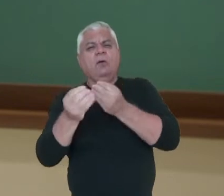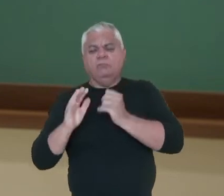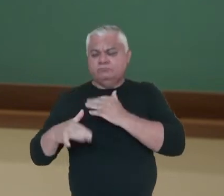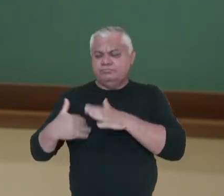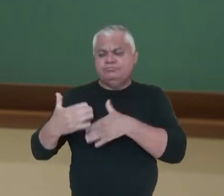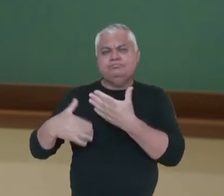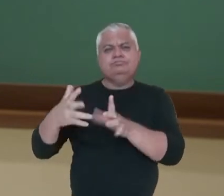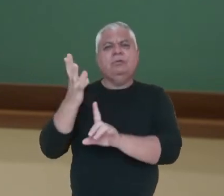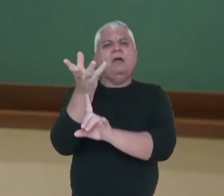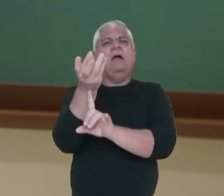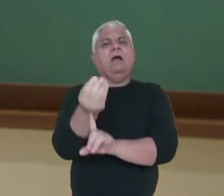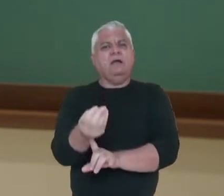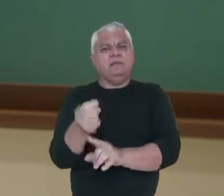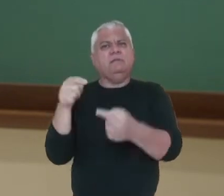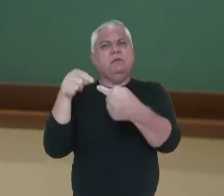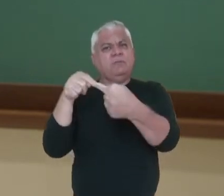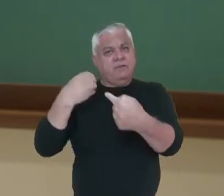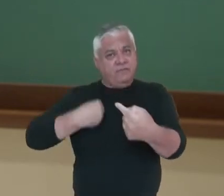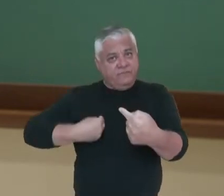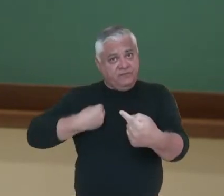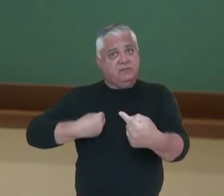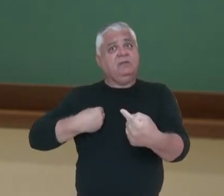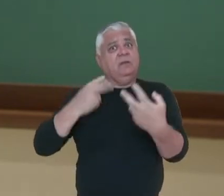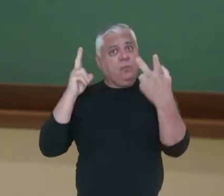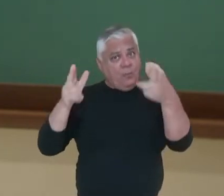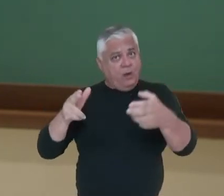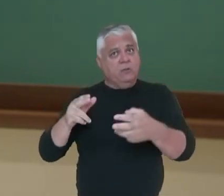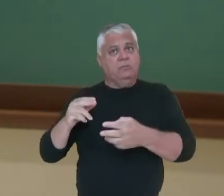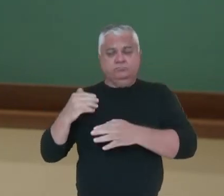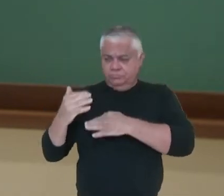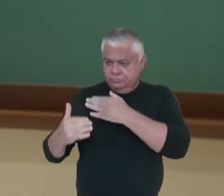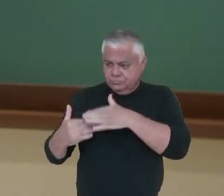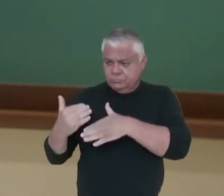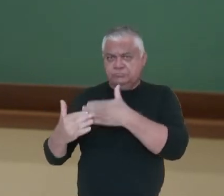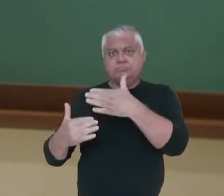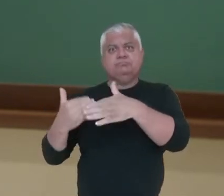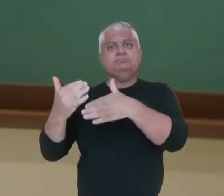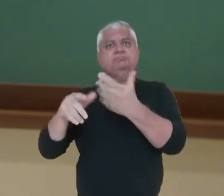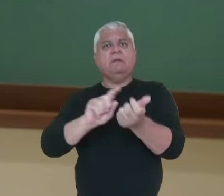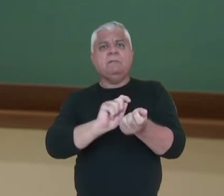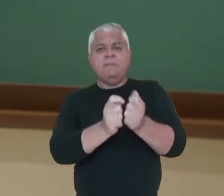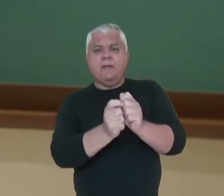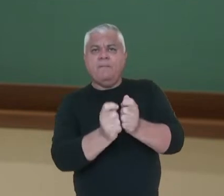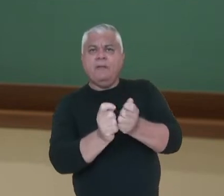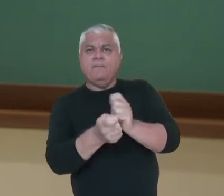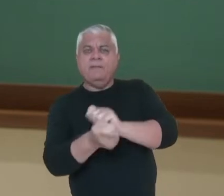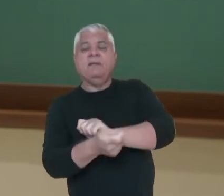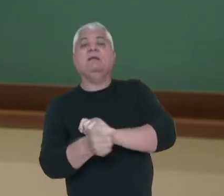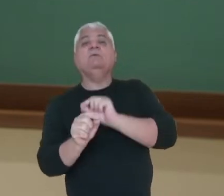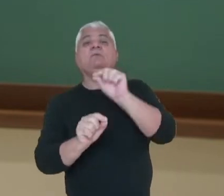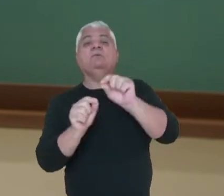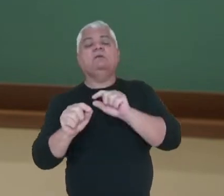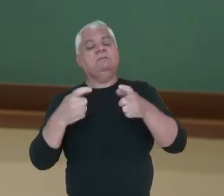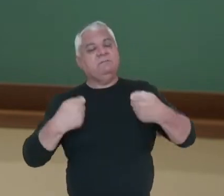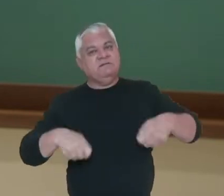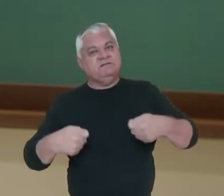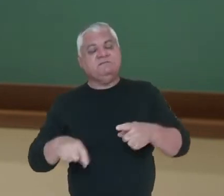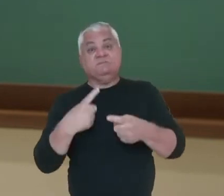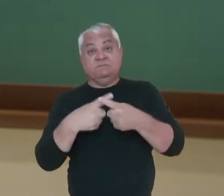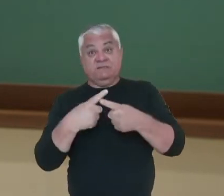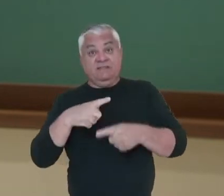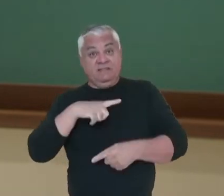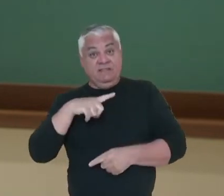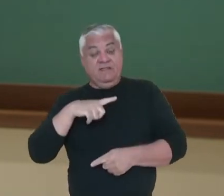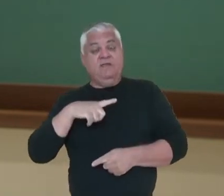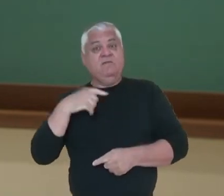arte, ela é como a vida. A arte, ela vai evoluindo. Então, conforme ela vai evoluindo, ela vai se adaptando. E o impressionismo foi uma adaptação porque nós tivemos uma